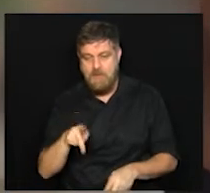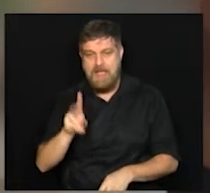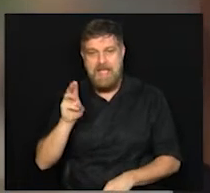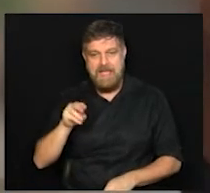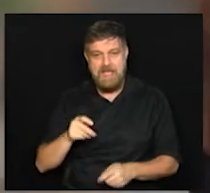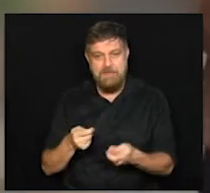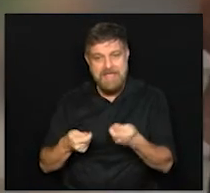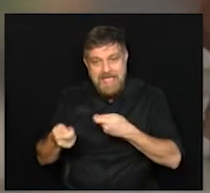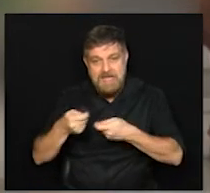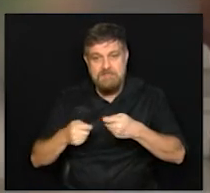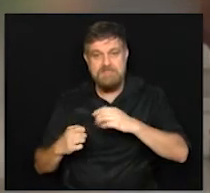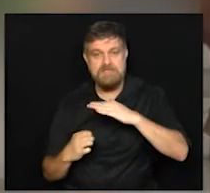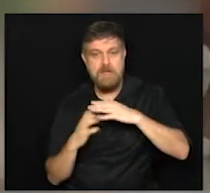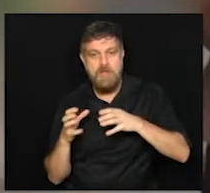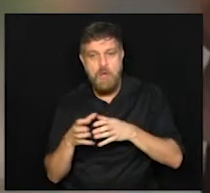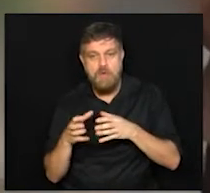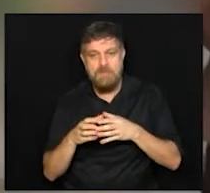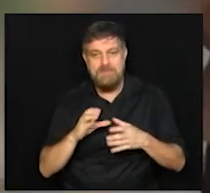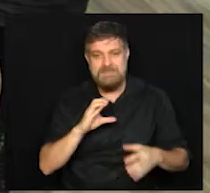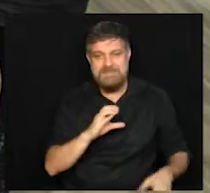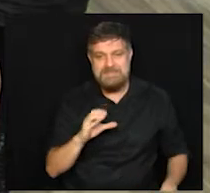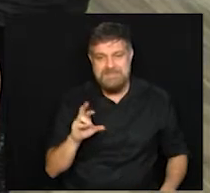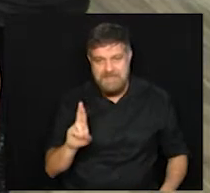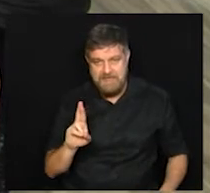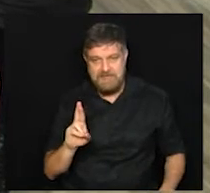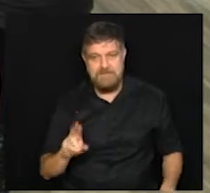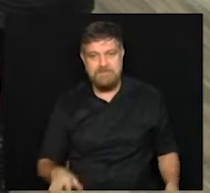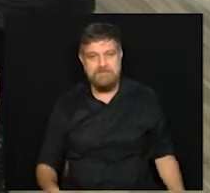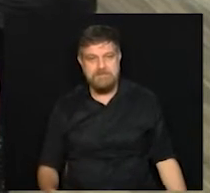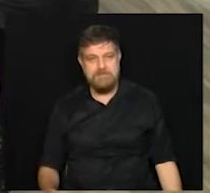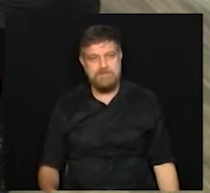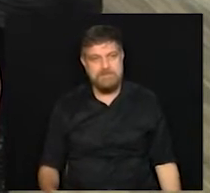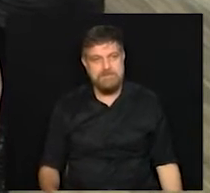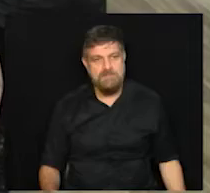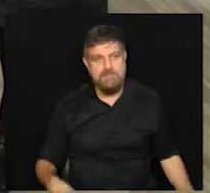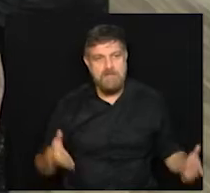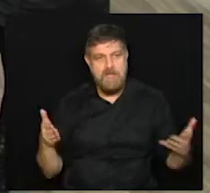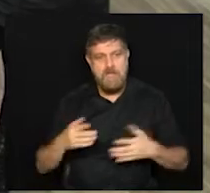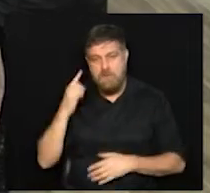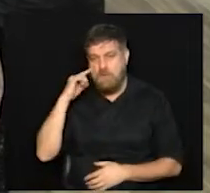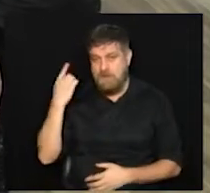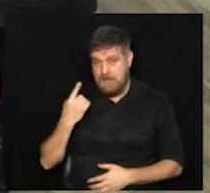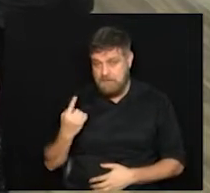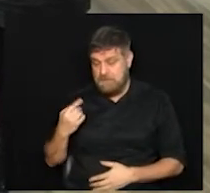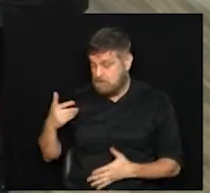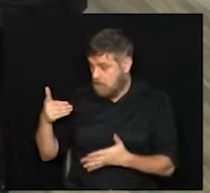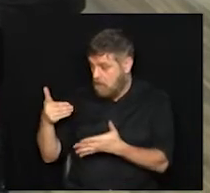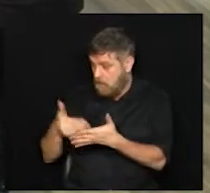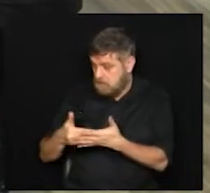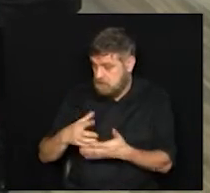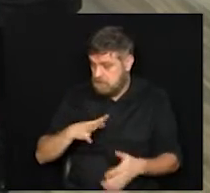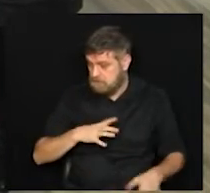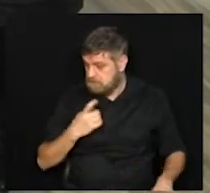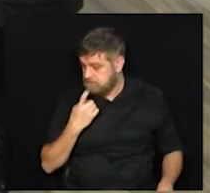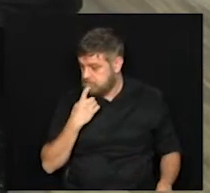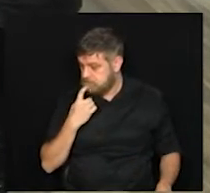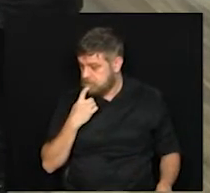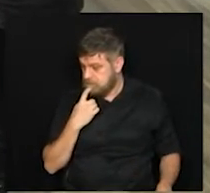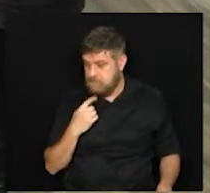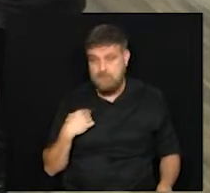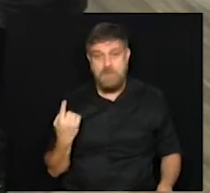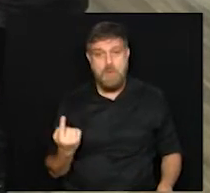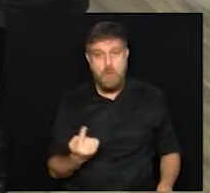administradas pelo Grupo CCR. Agora, Mirna Abreu, até então, na cidade de Campinas,